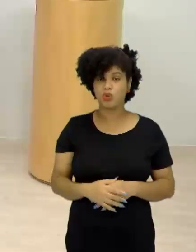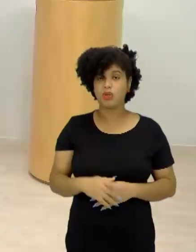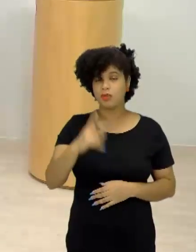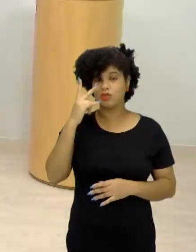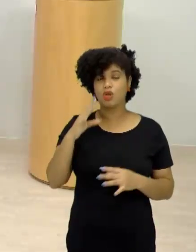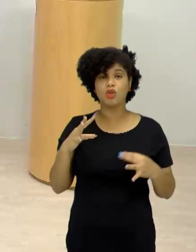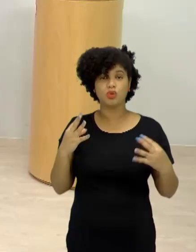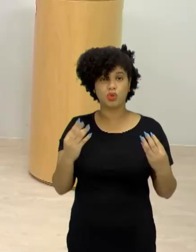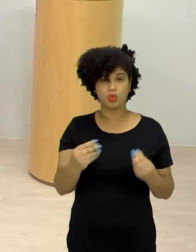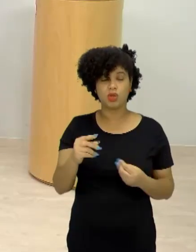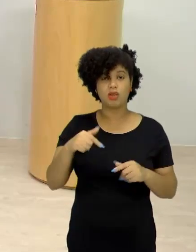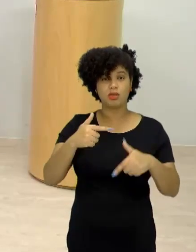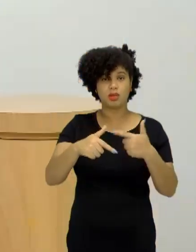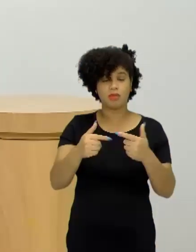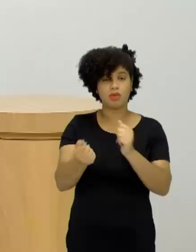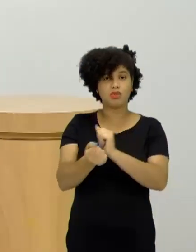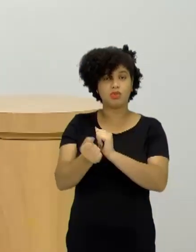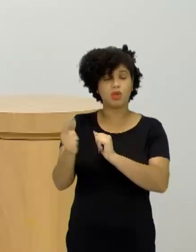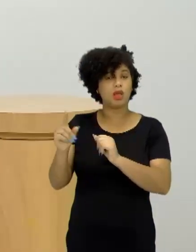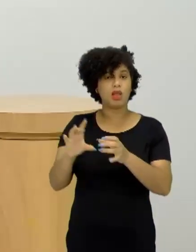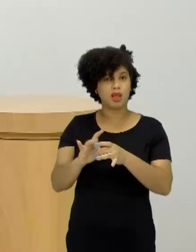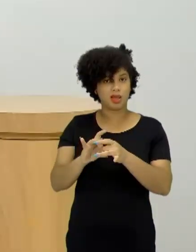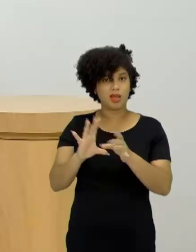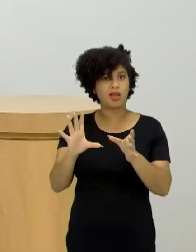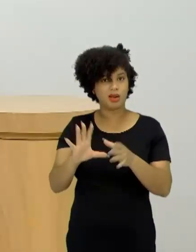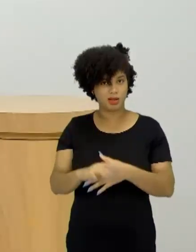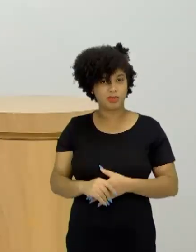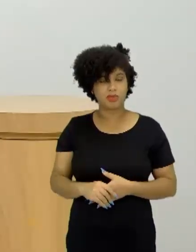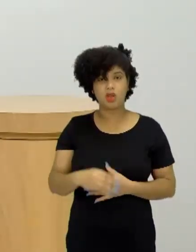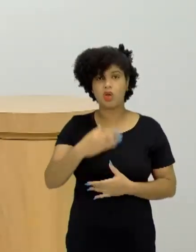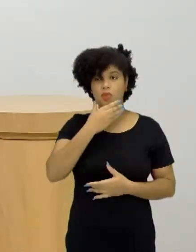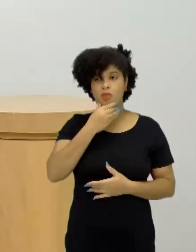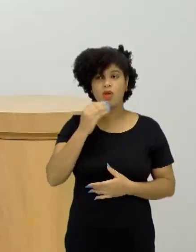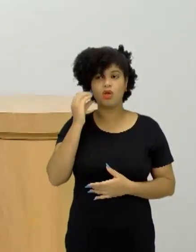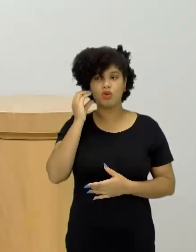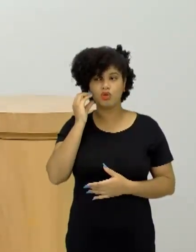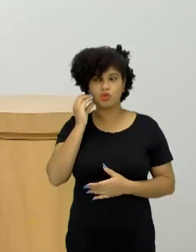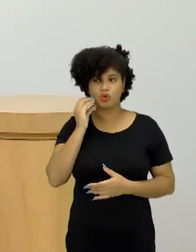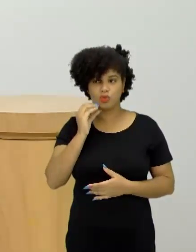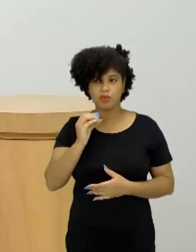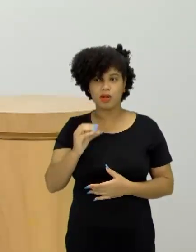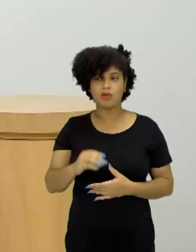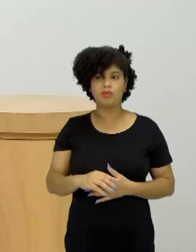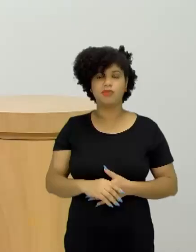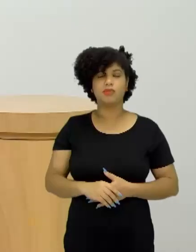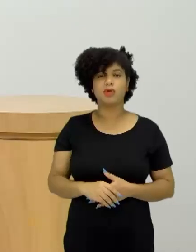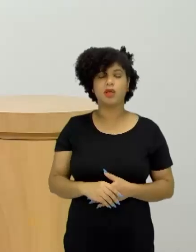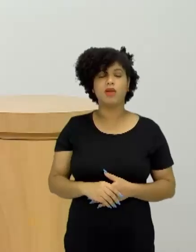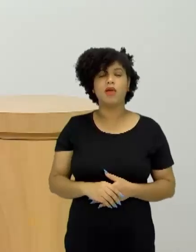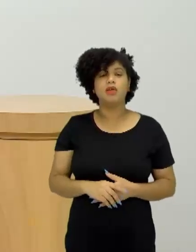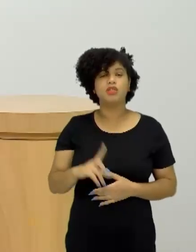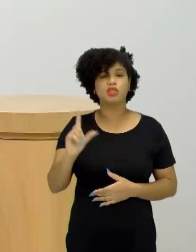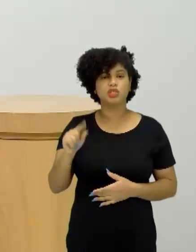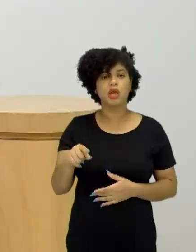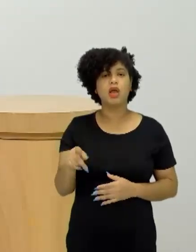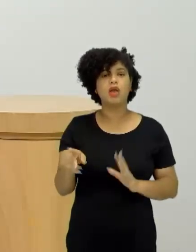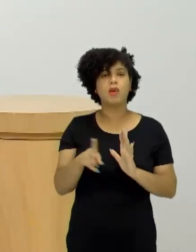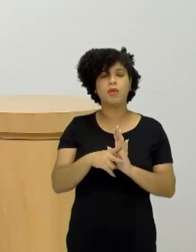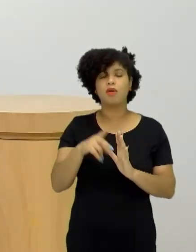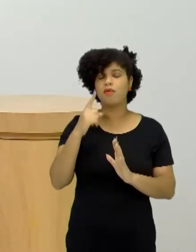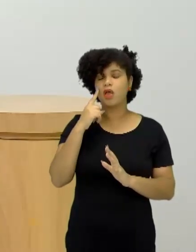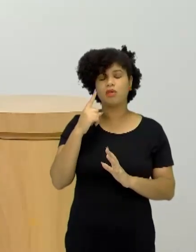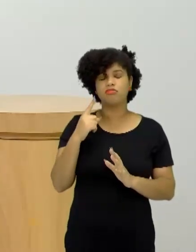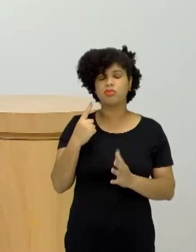ou livres, né? E o próprio Dom Pedro II, em diversas vezes, se manifestou contrário à